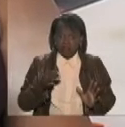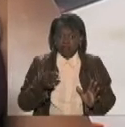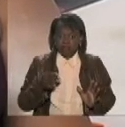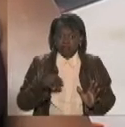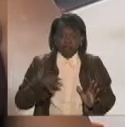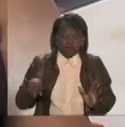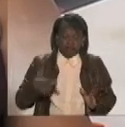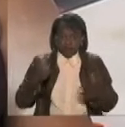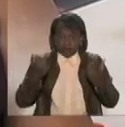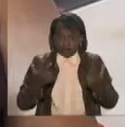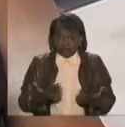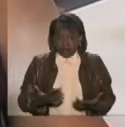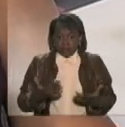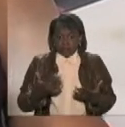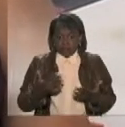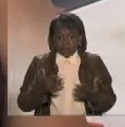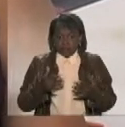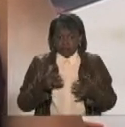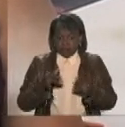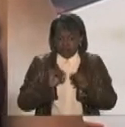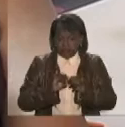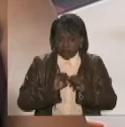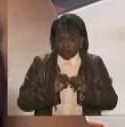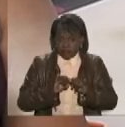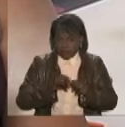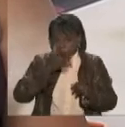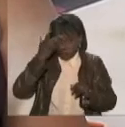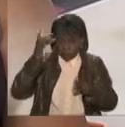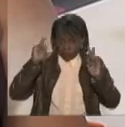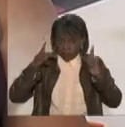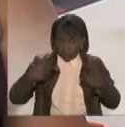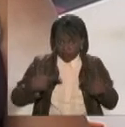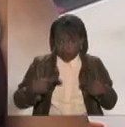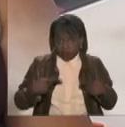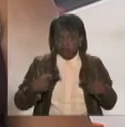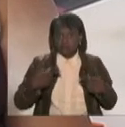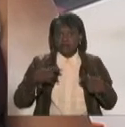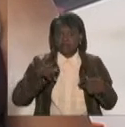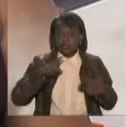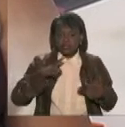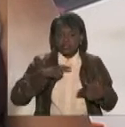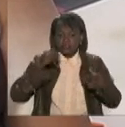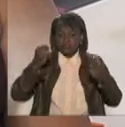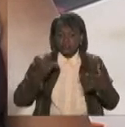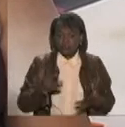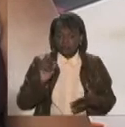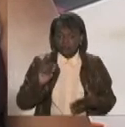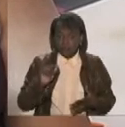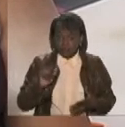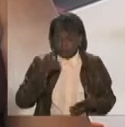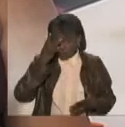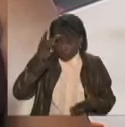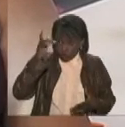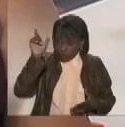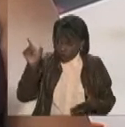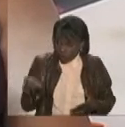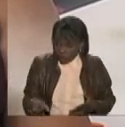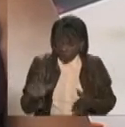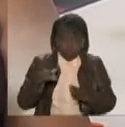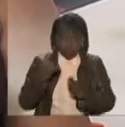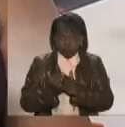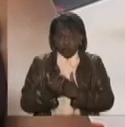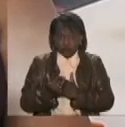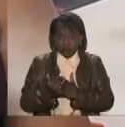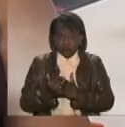nós falamos de sexualidade humana, nós estamos falando de um indivíduo